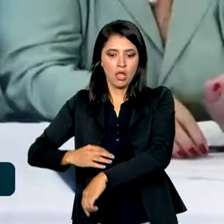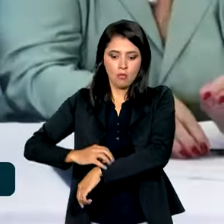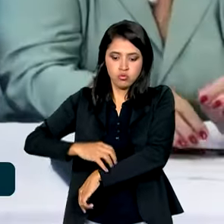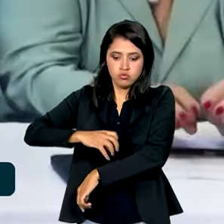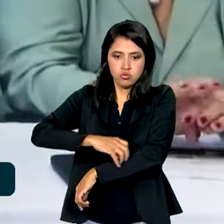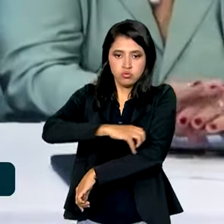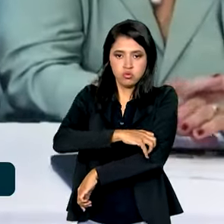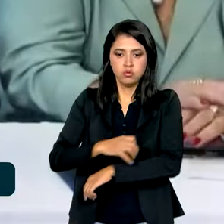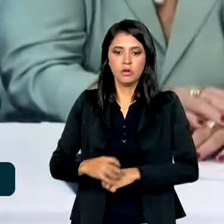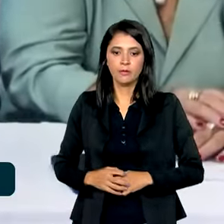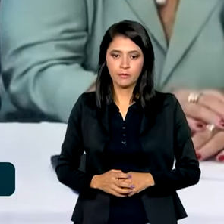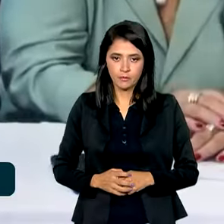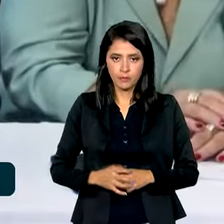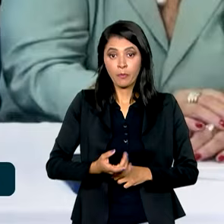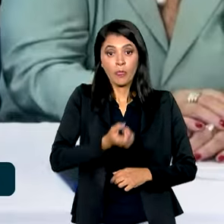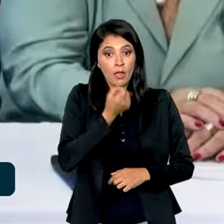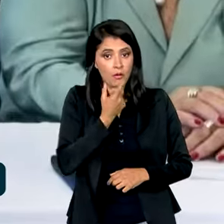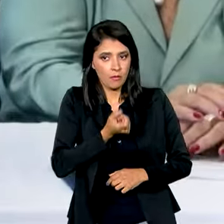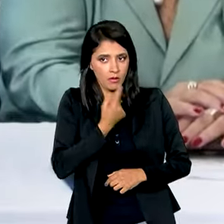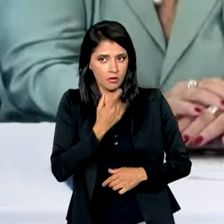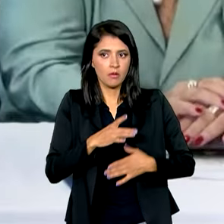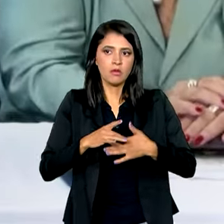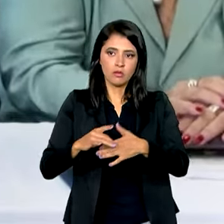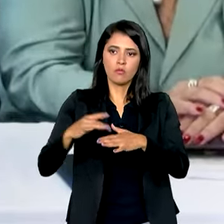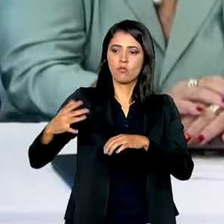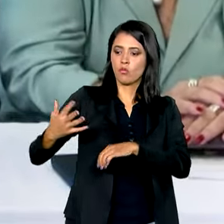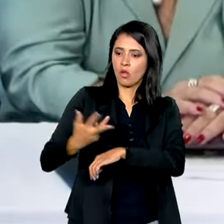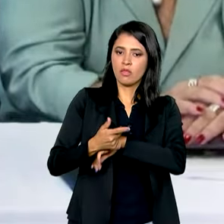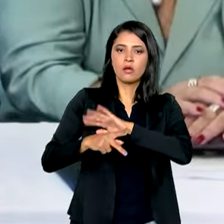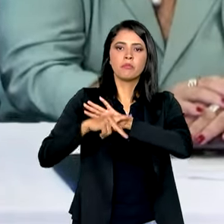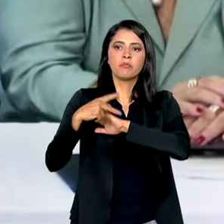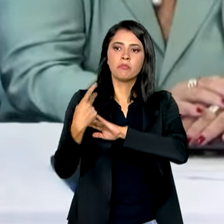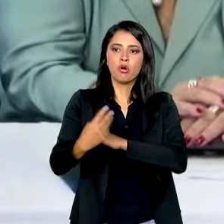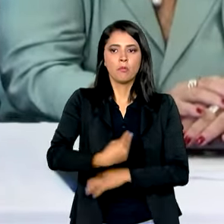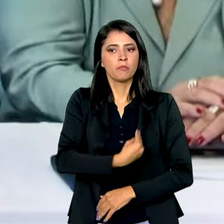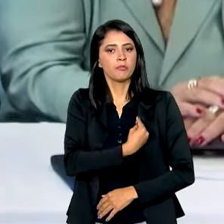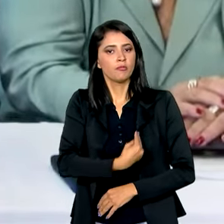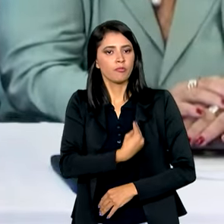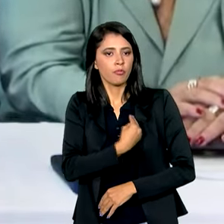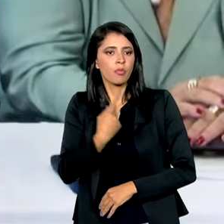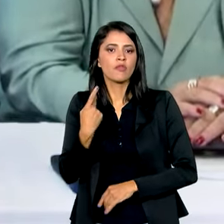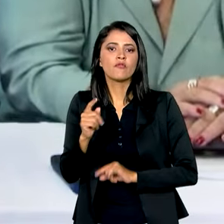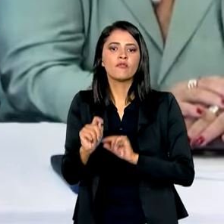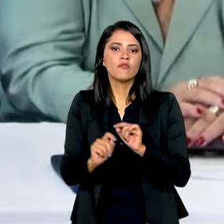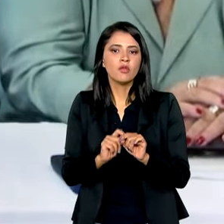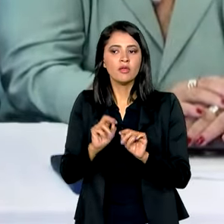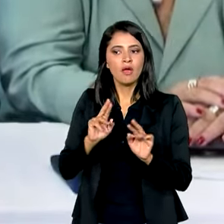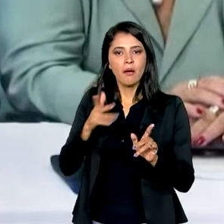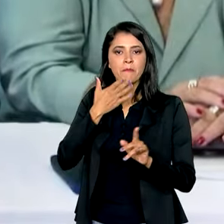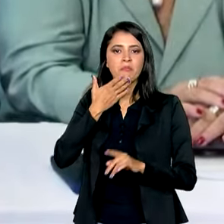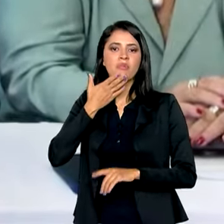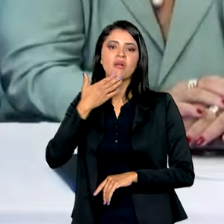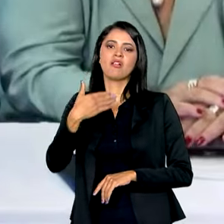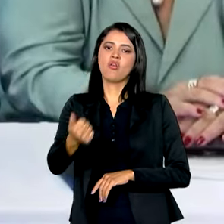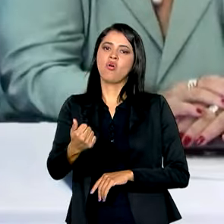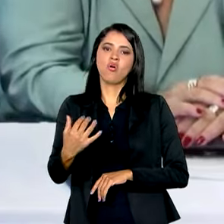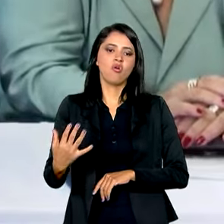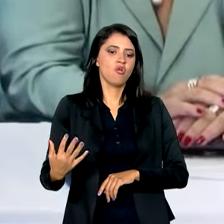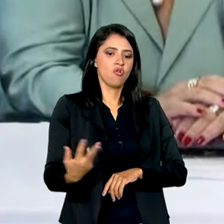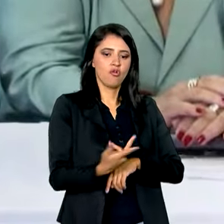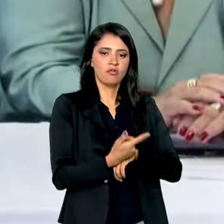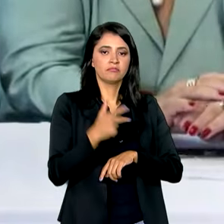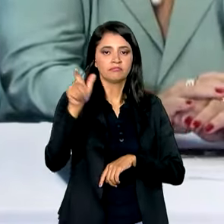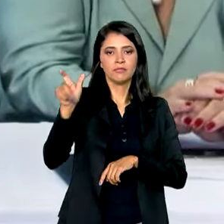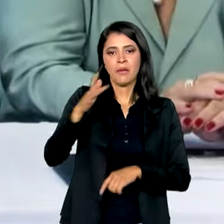um medicamento que leva uma qualidade de vida, de uma diferença enorme, né,